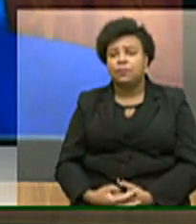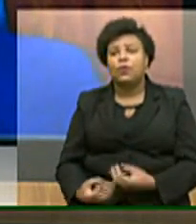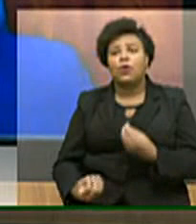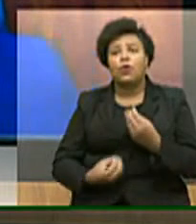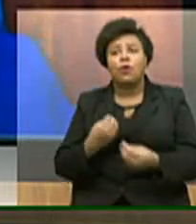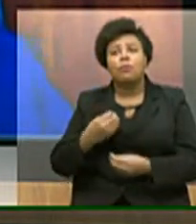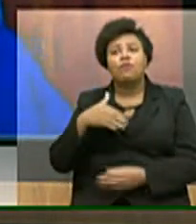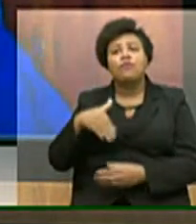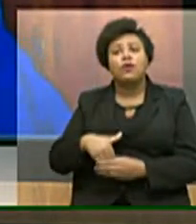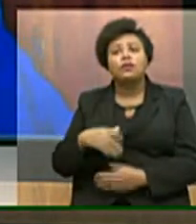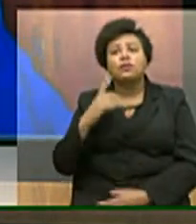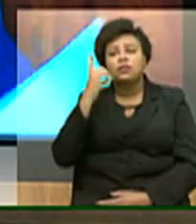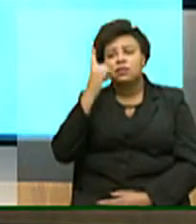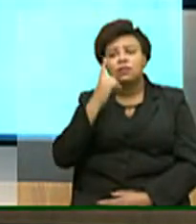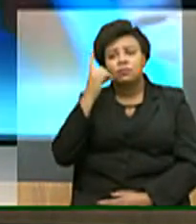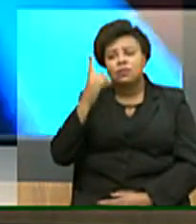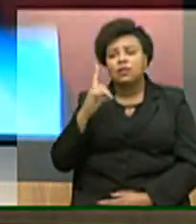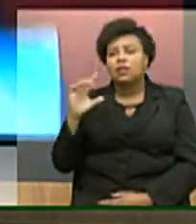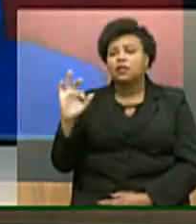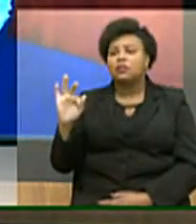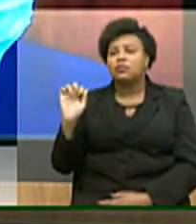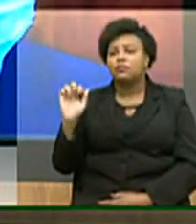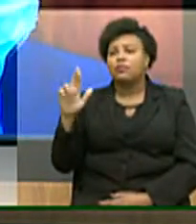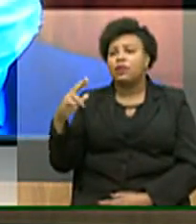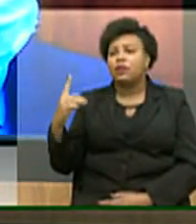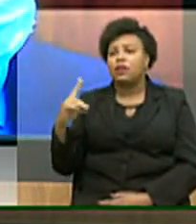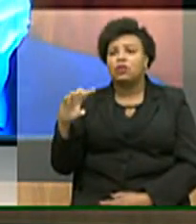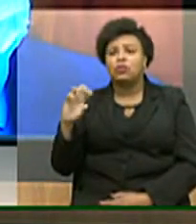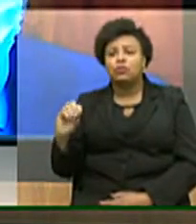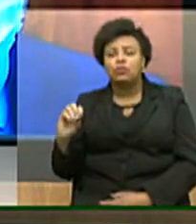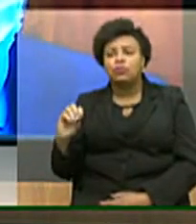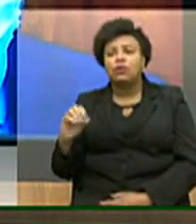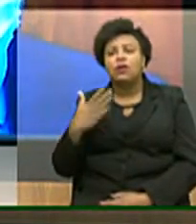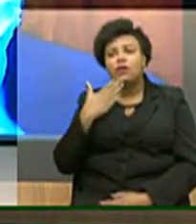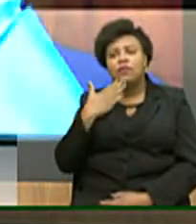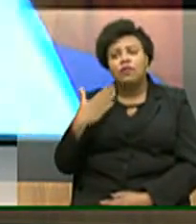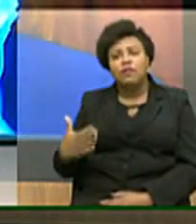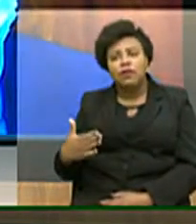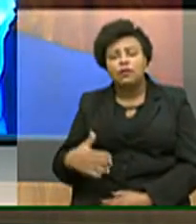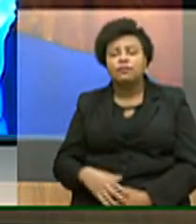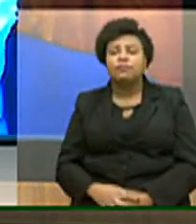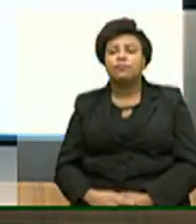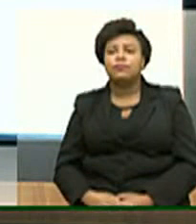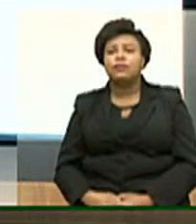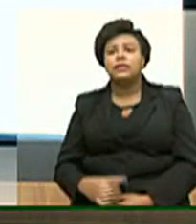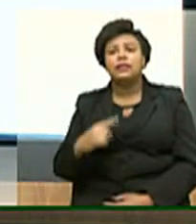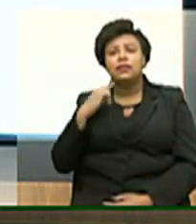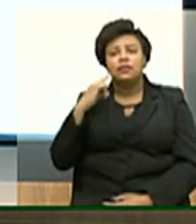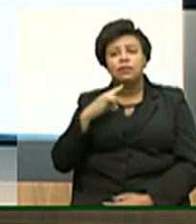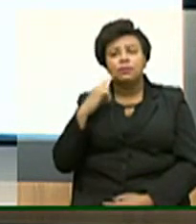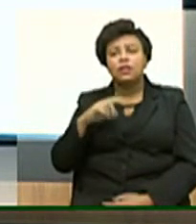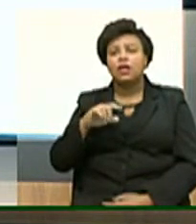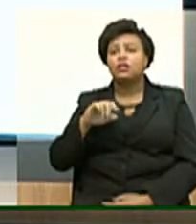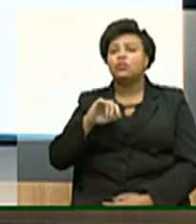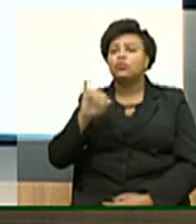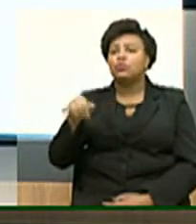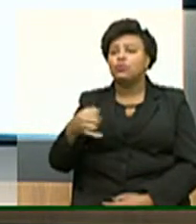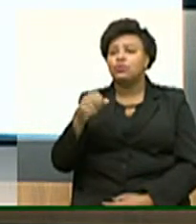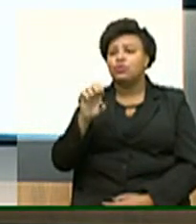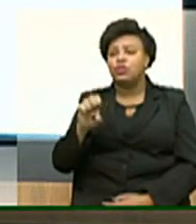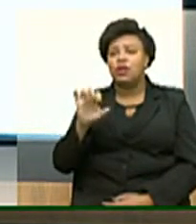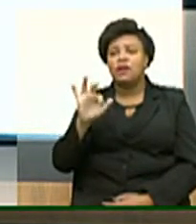Vota o deputado Fernando Marrone. Favorável, presidente. Deputado Jefferson